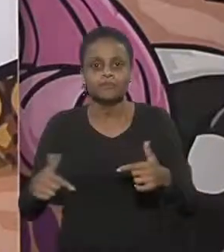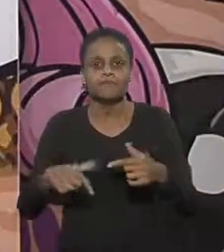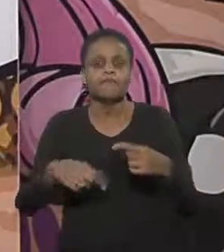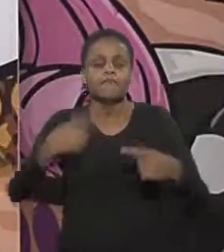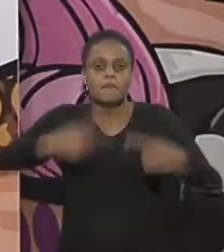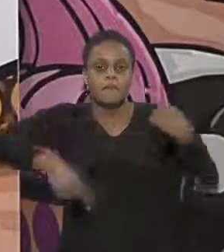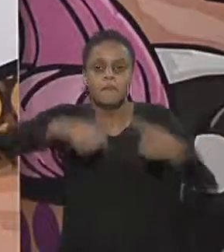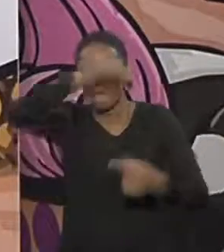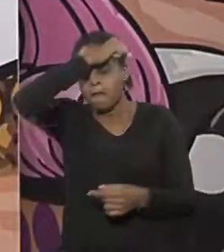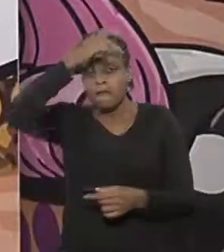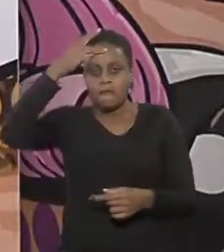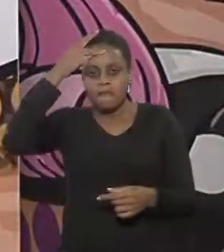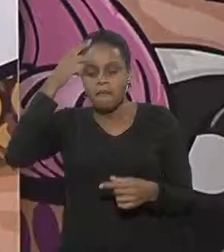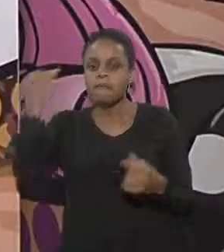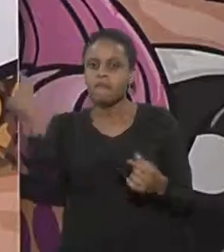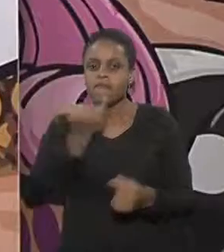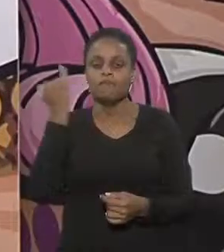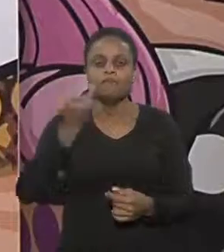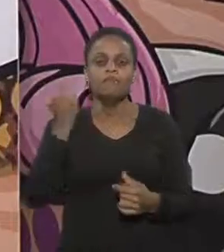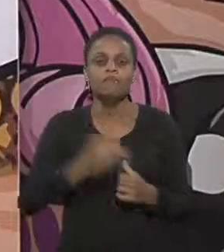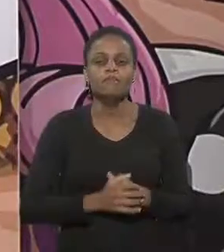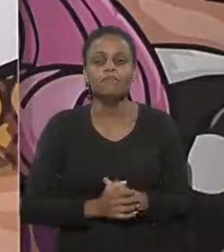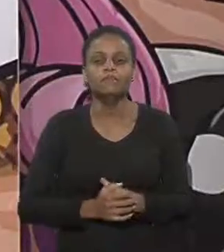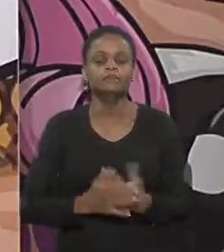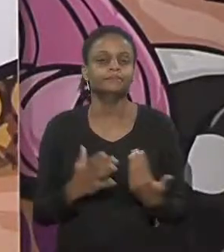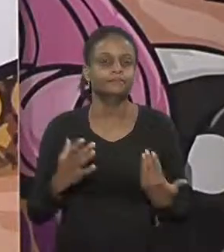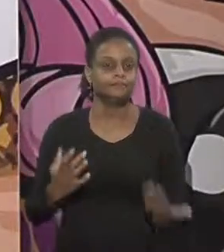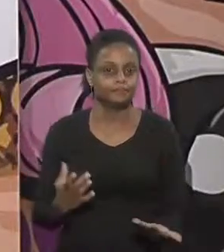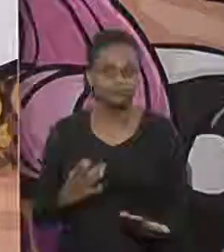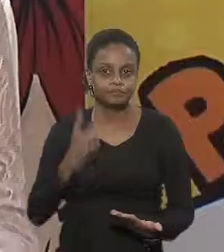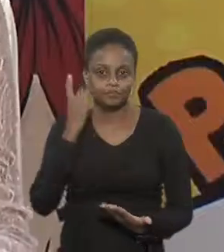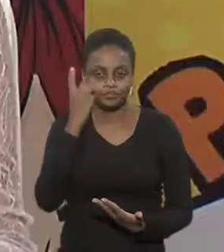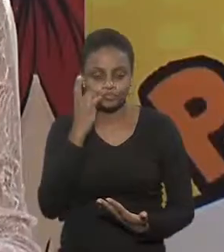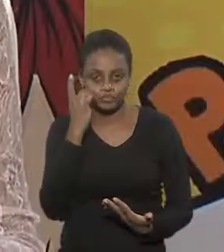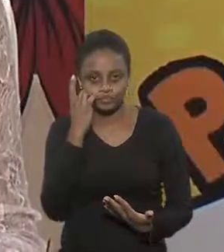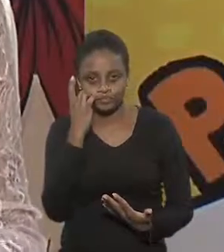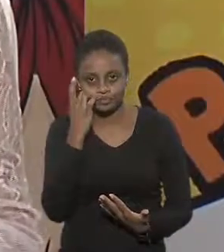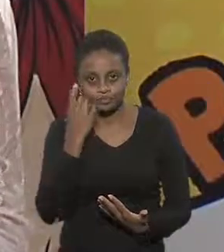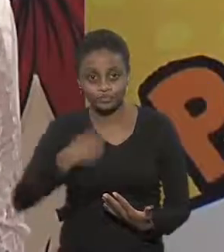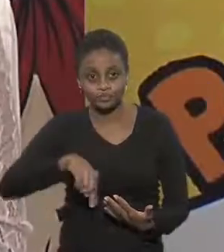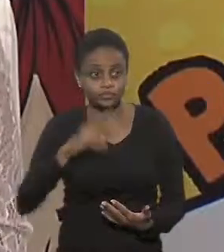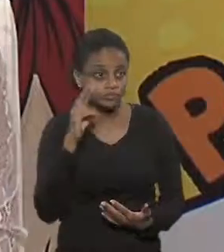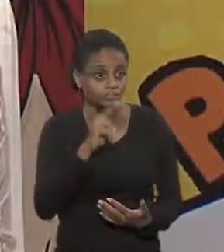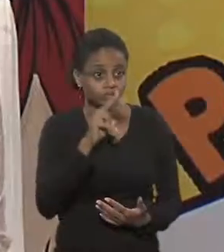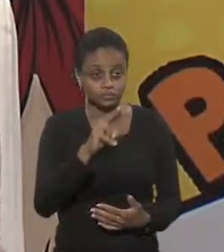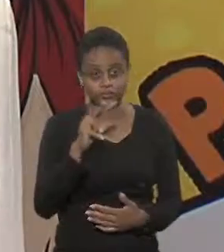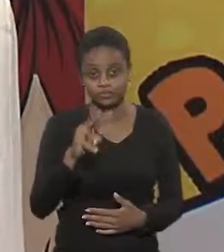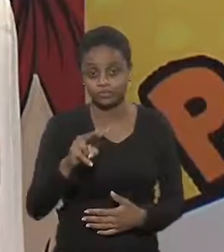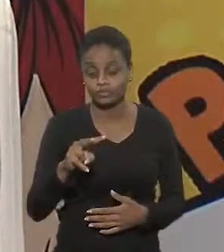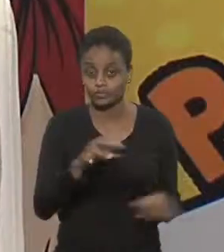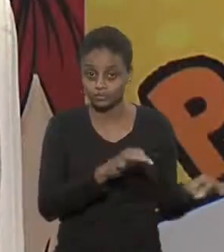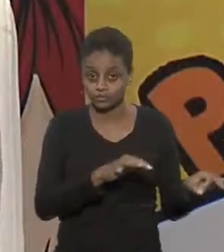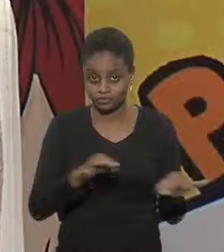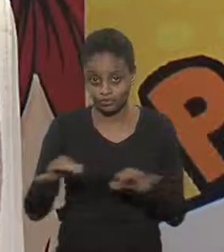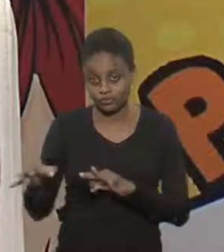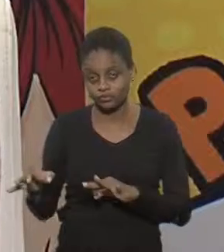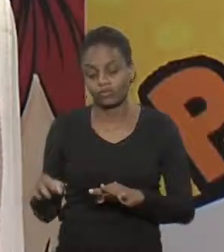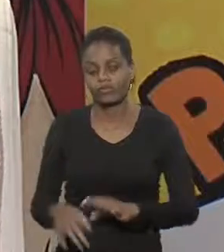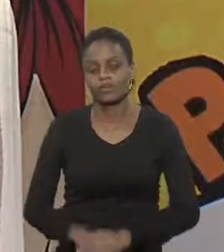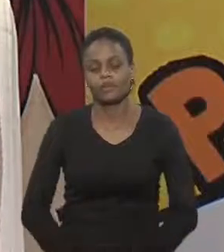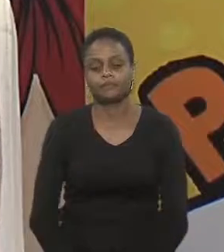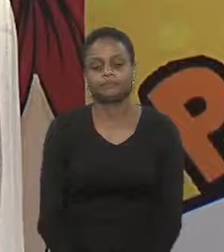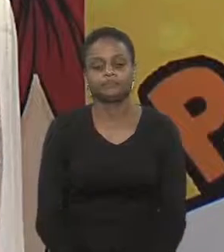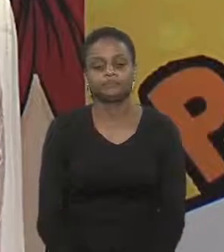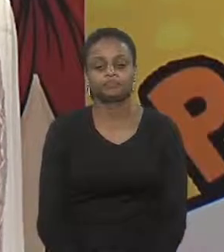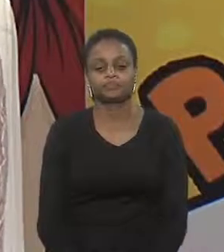ações efetivas, ações públicas necessárias a esse enfrentamento. Deputada, a gente tem visto com